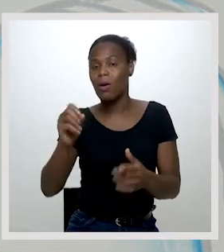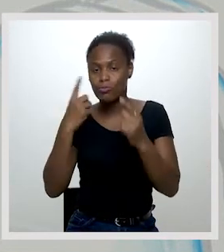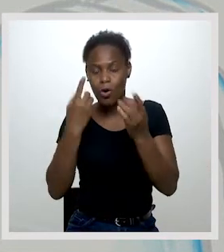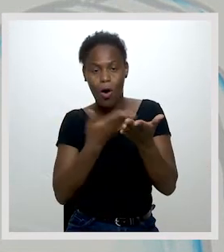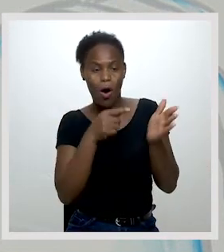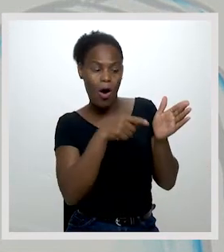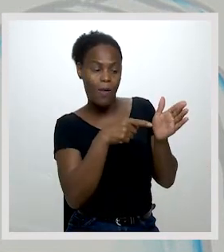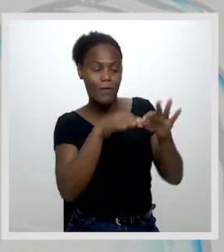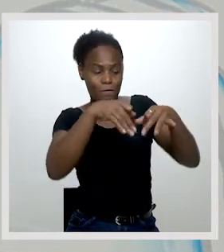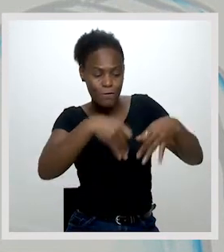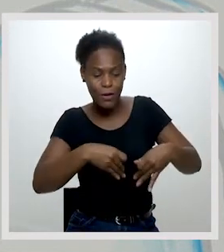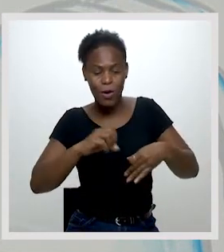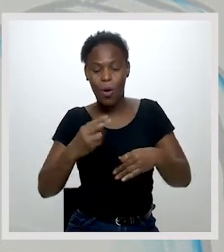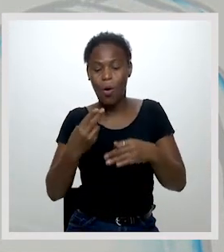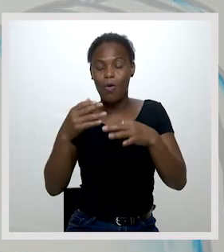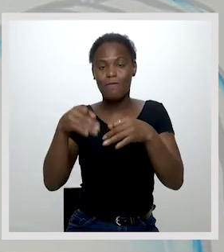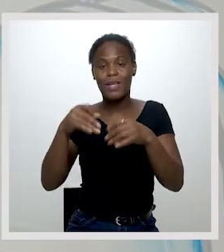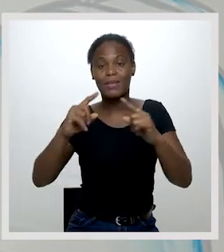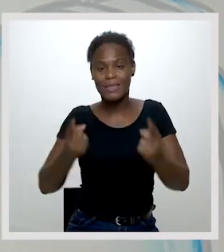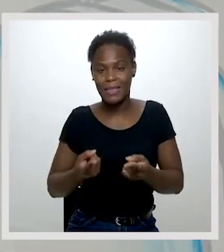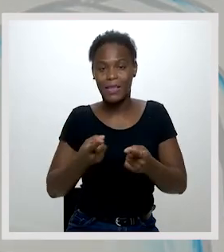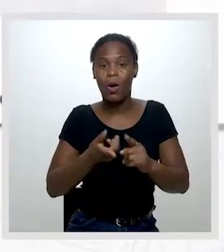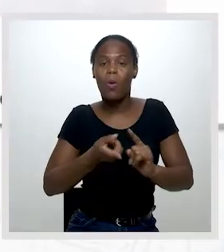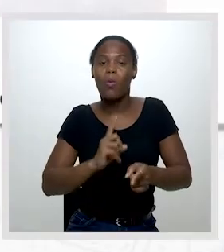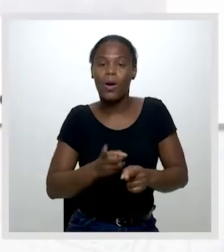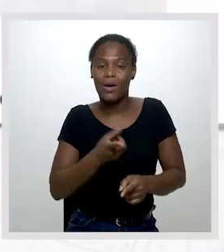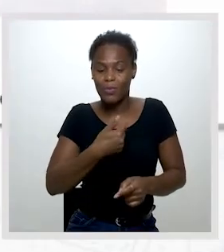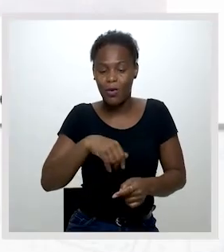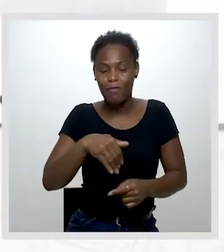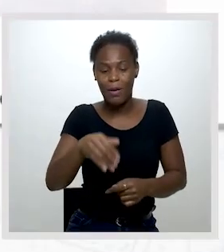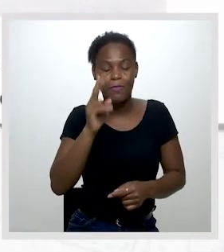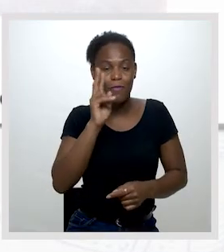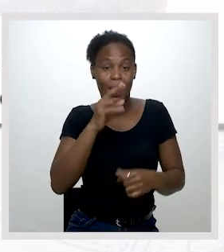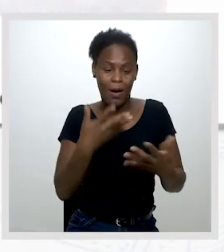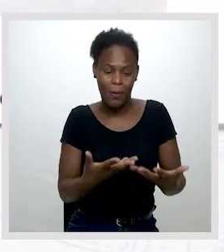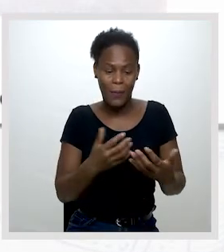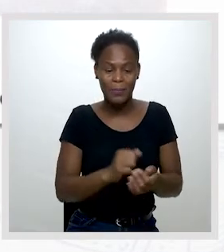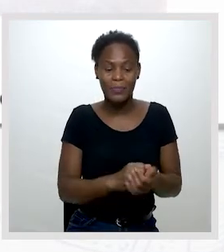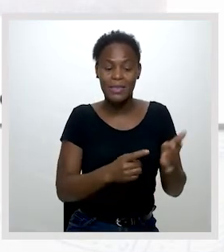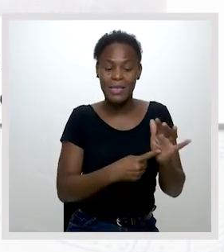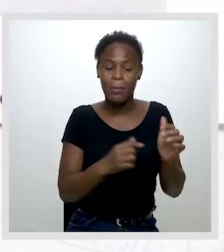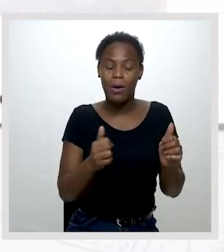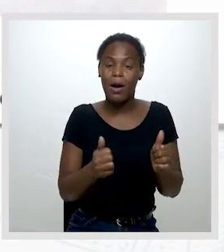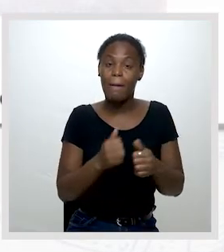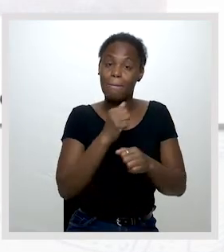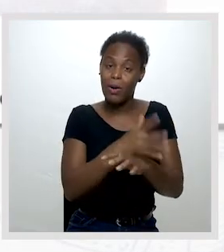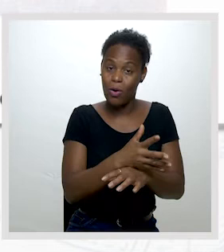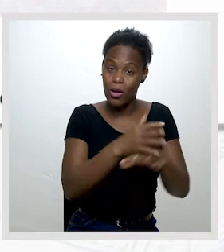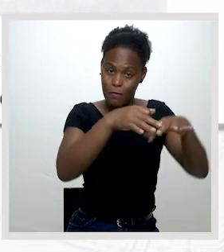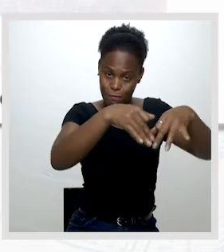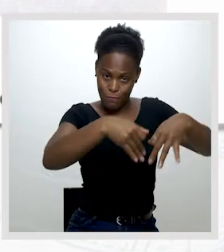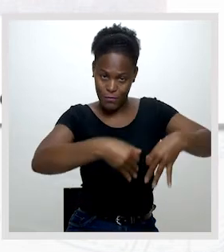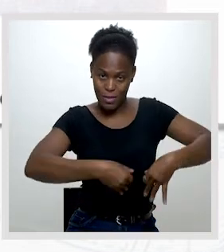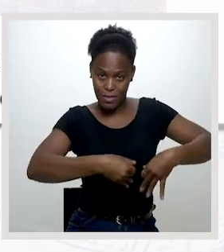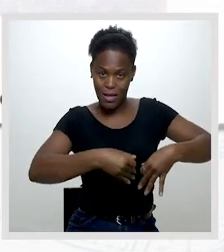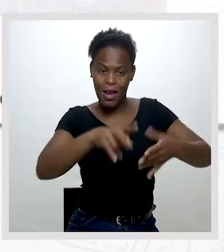para terminação da síntese, que é o que vamos ver agora. Por exemplo, após ter terminado aqui de ler